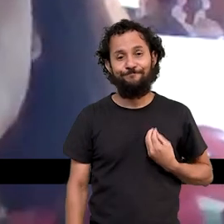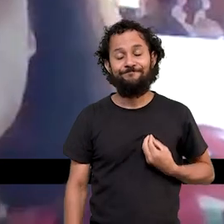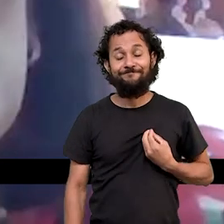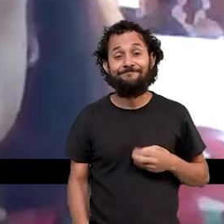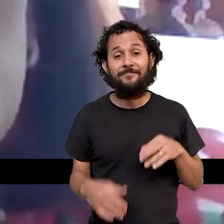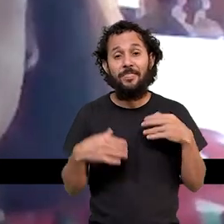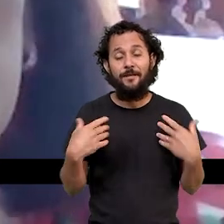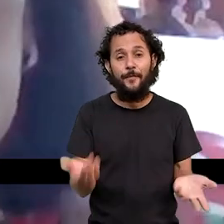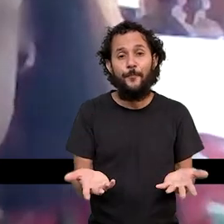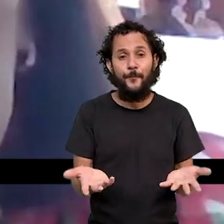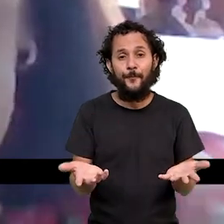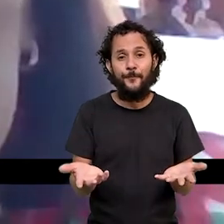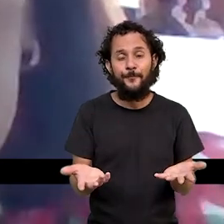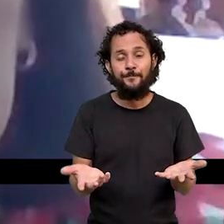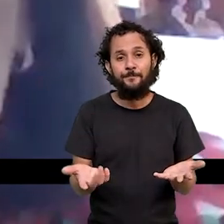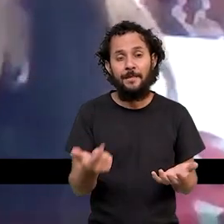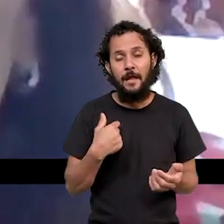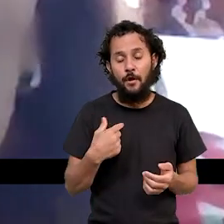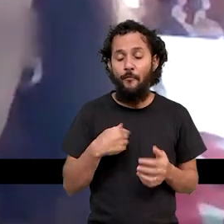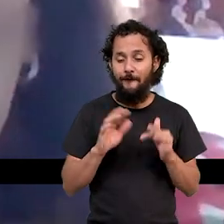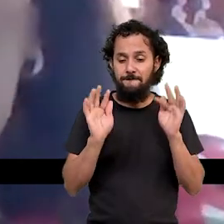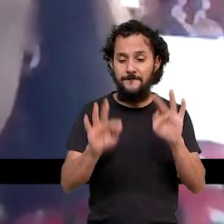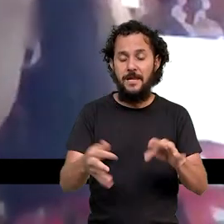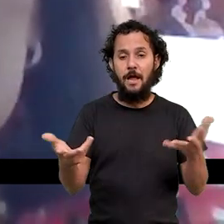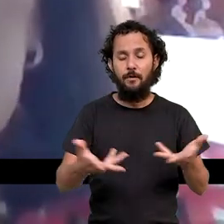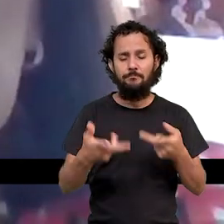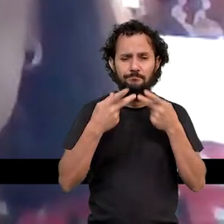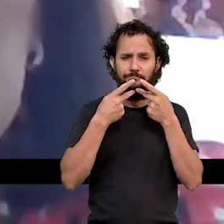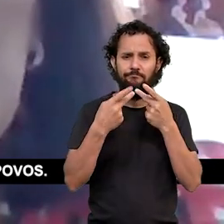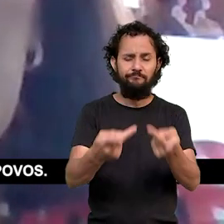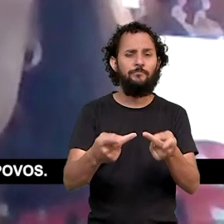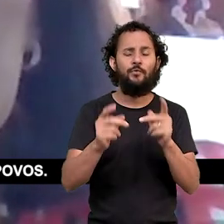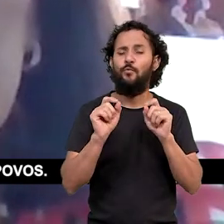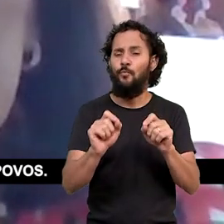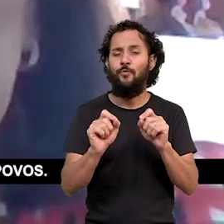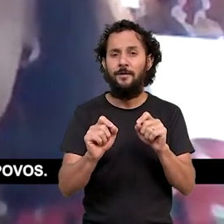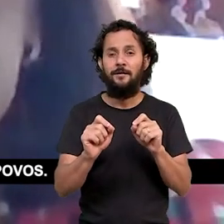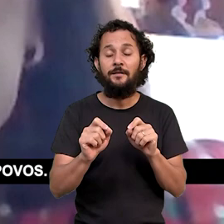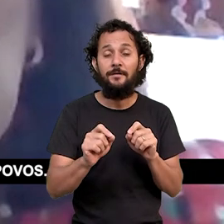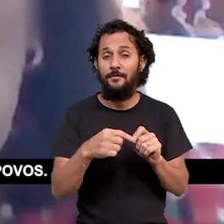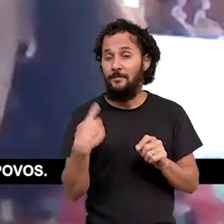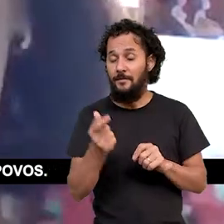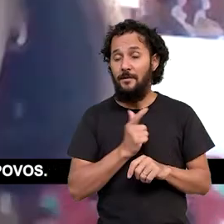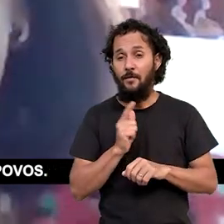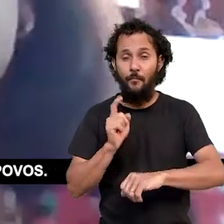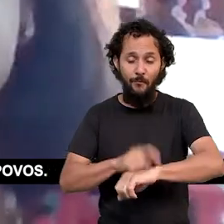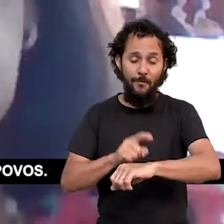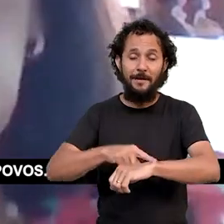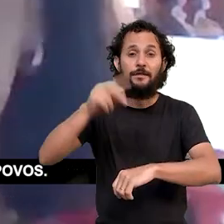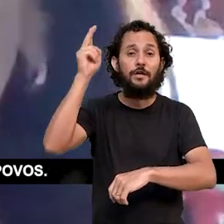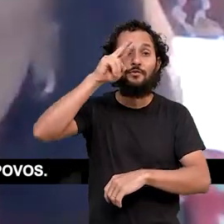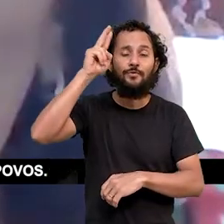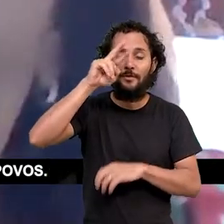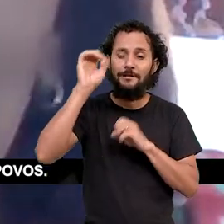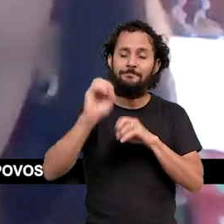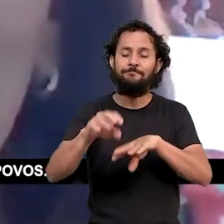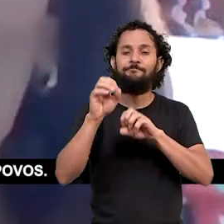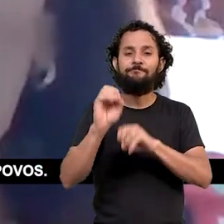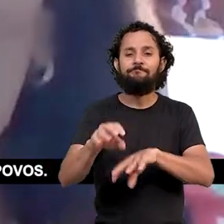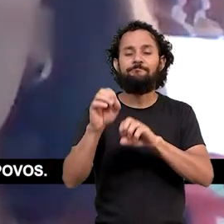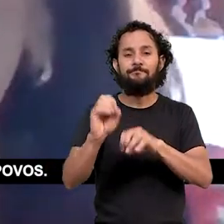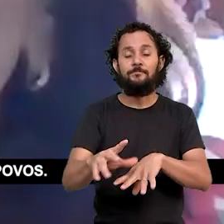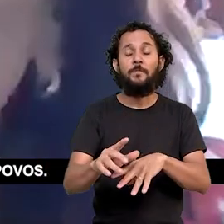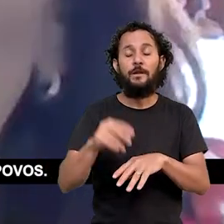Então, eu finalizo aqui dizendo que chegamos no momento da história da